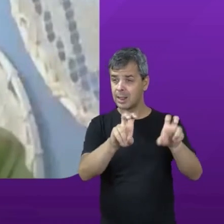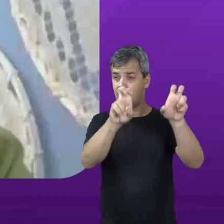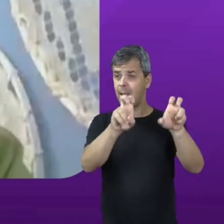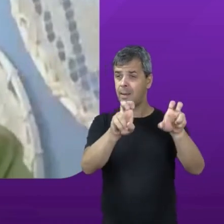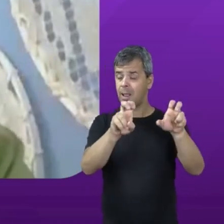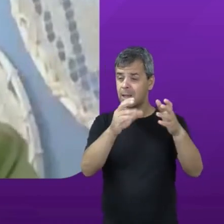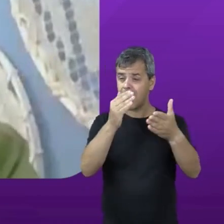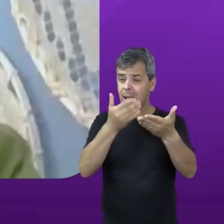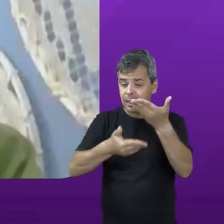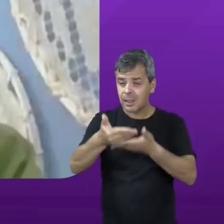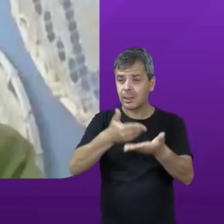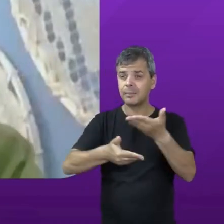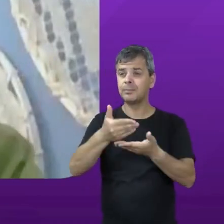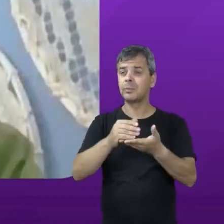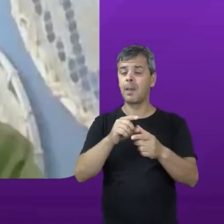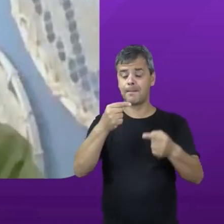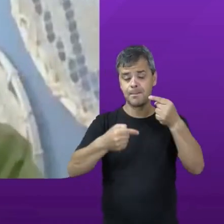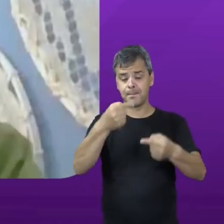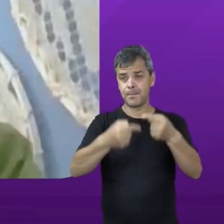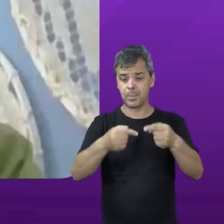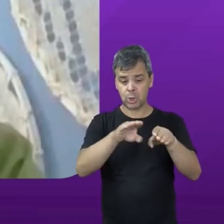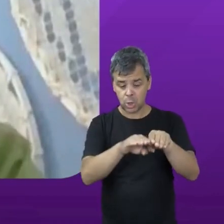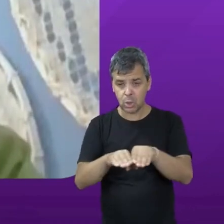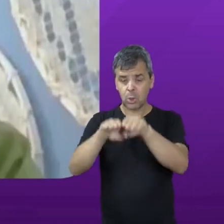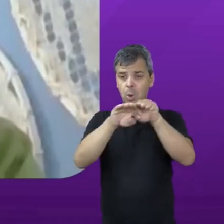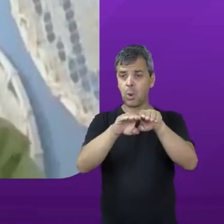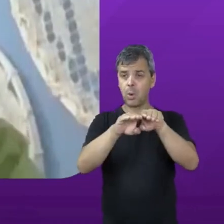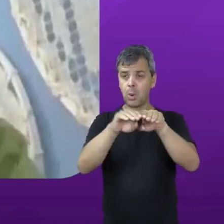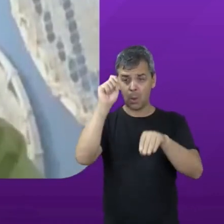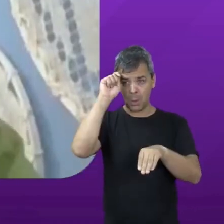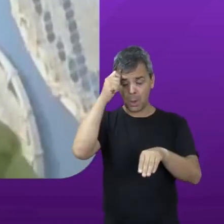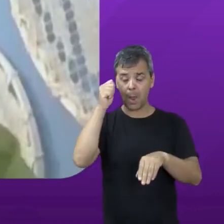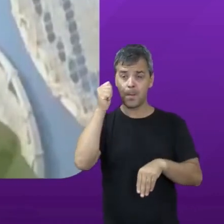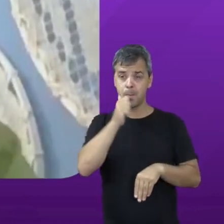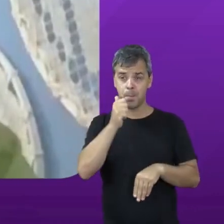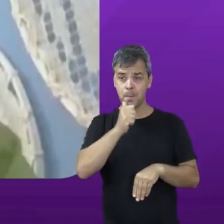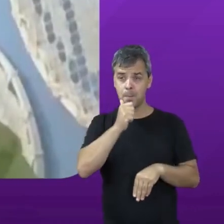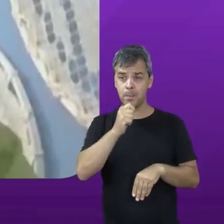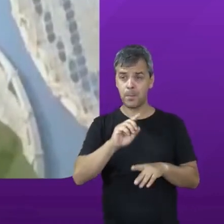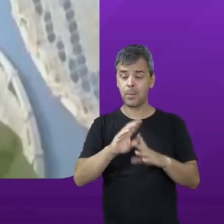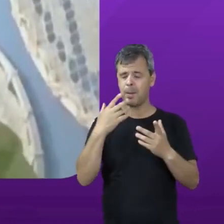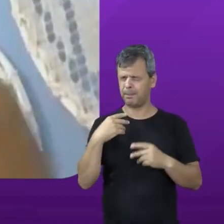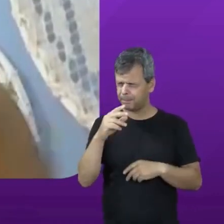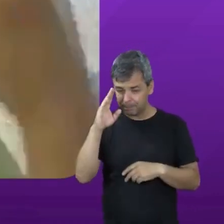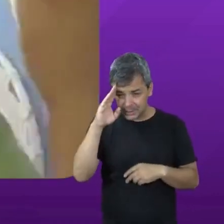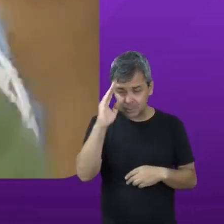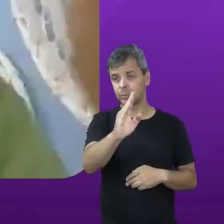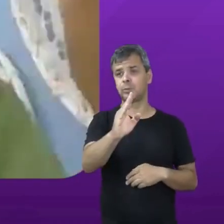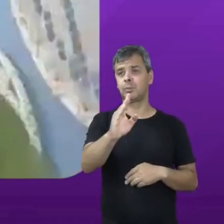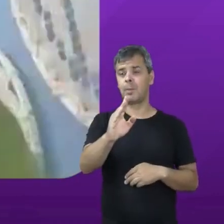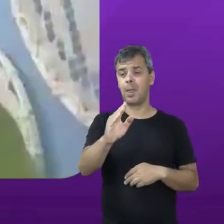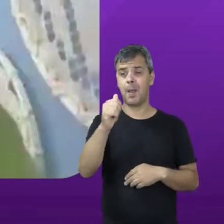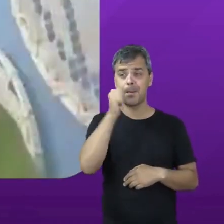que é tratar, né, das políticas de igualdade raciais para as mulheres, né, e, em particular, para